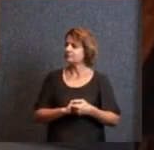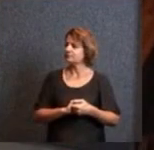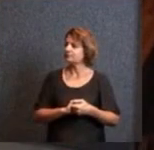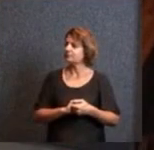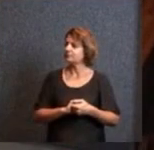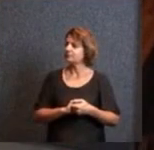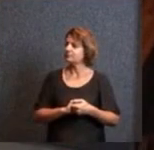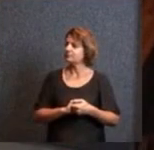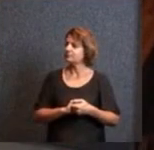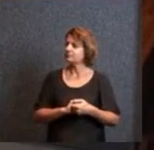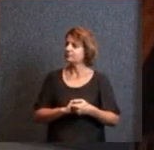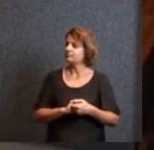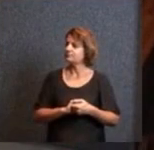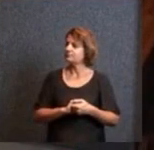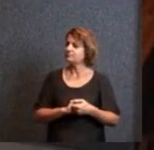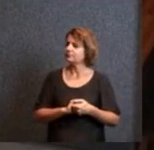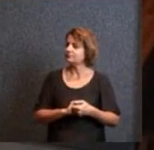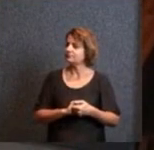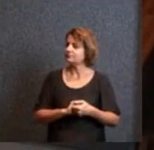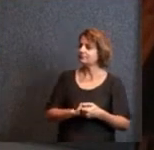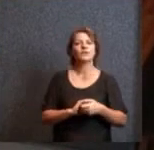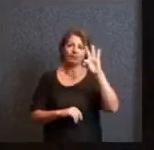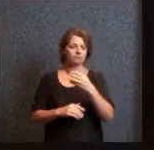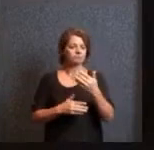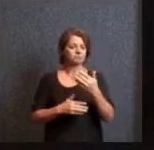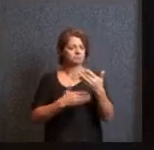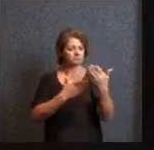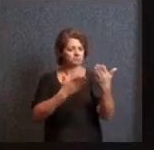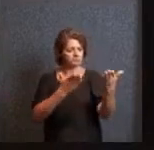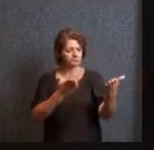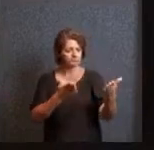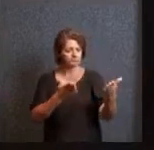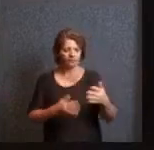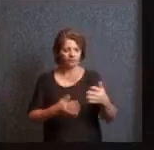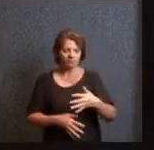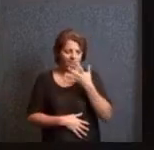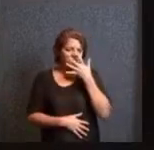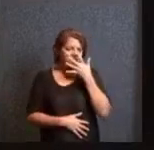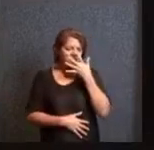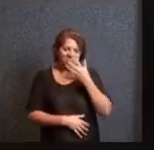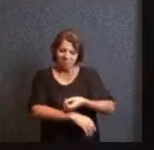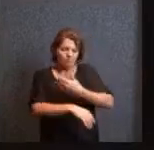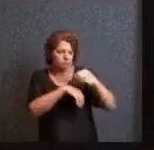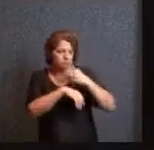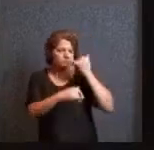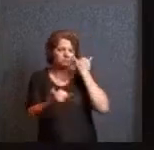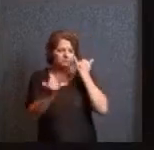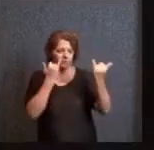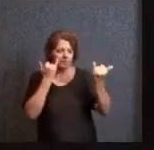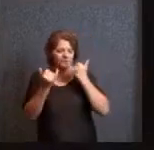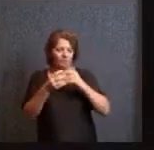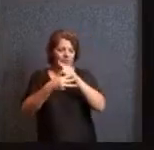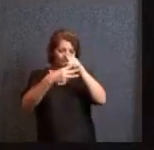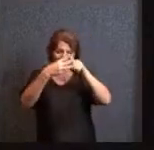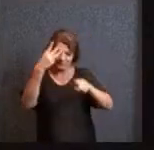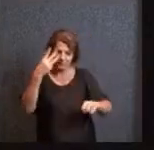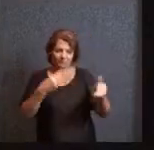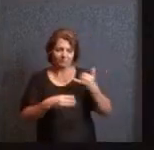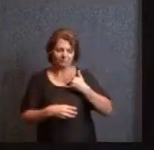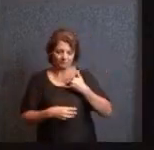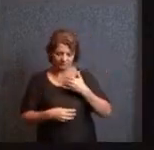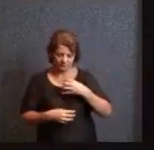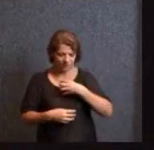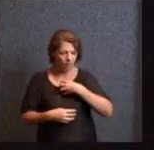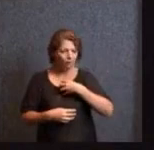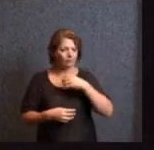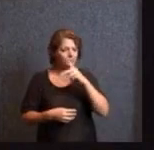a todos. Bom dia, professora. Fiquei encantada com as suas sinalizações. Esses três eixos mexeram